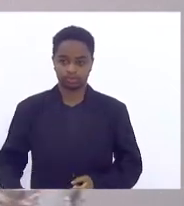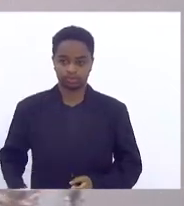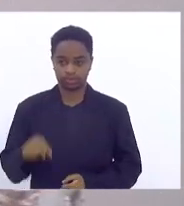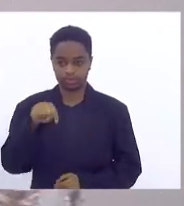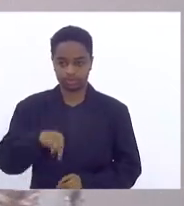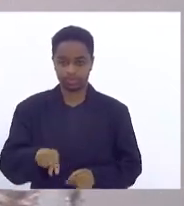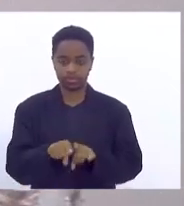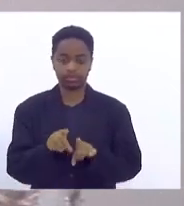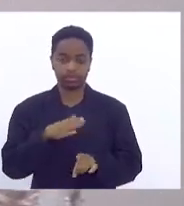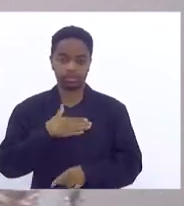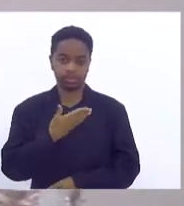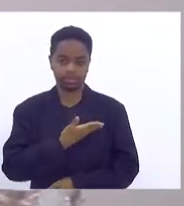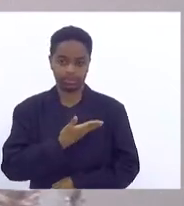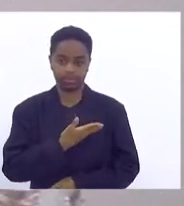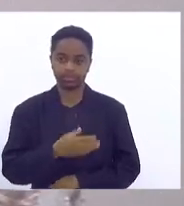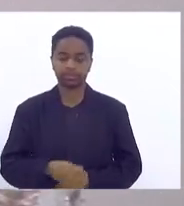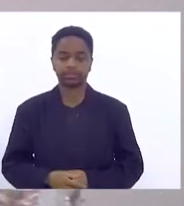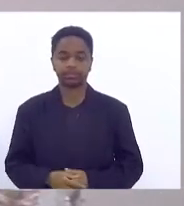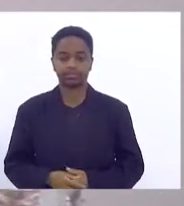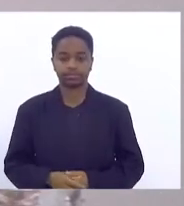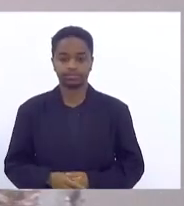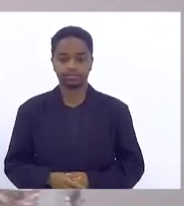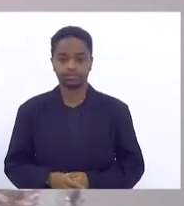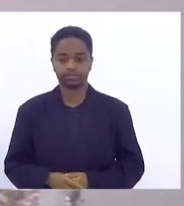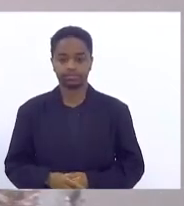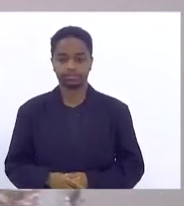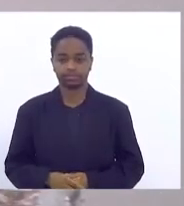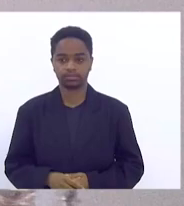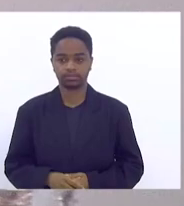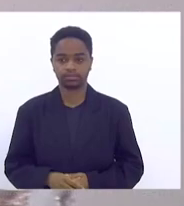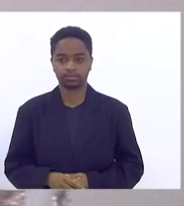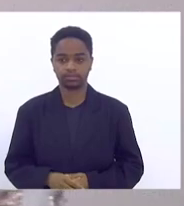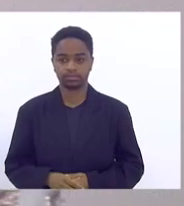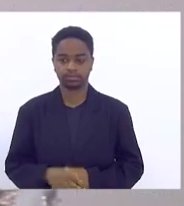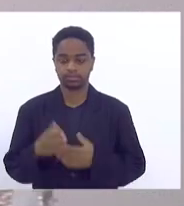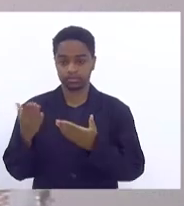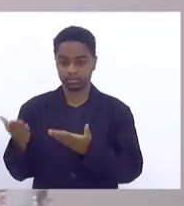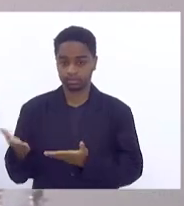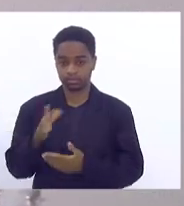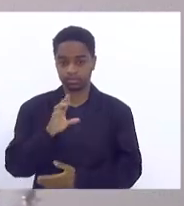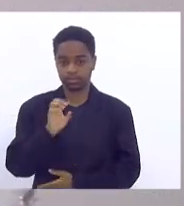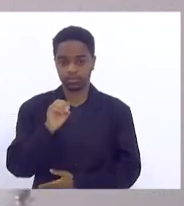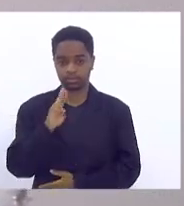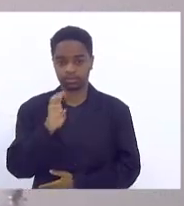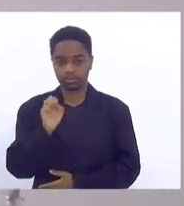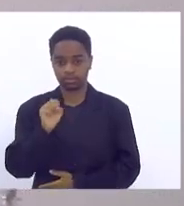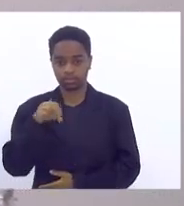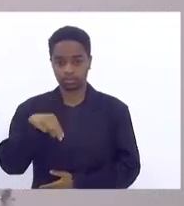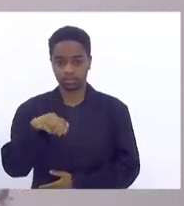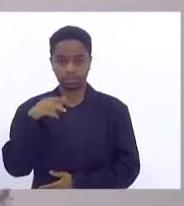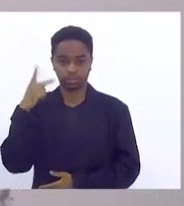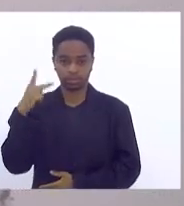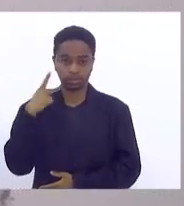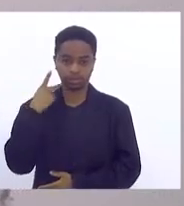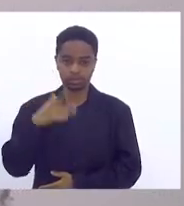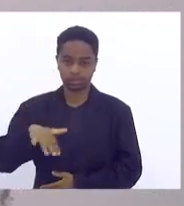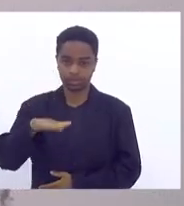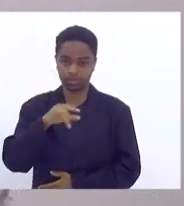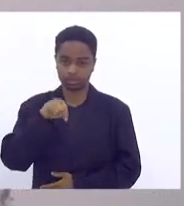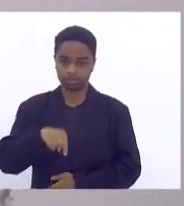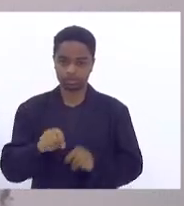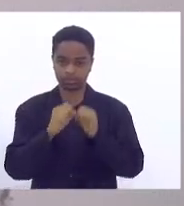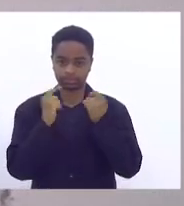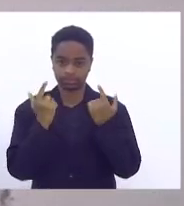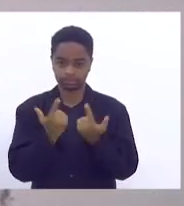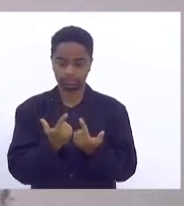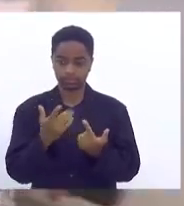amiga também e excelentíssimo Senor Dr Robson Procurador Geral da alerge